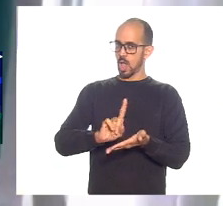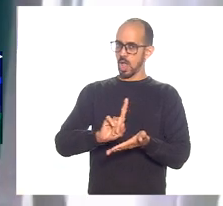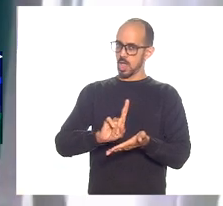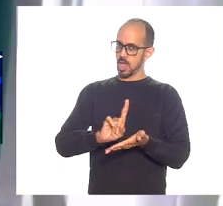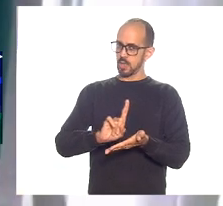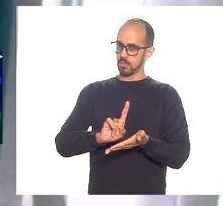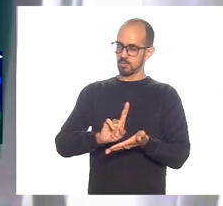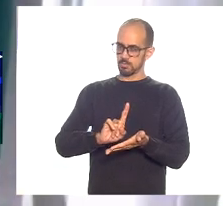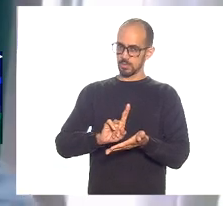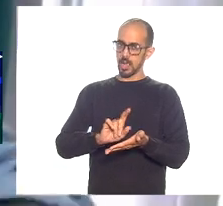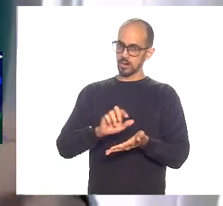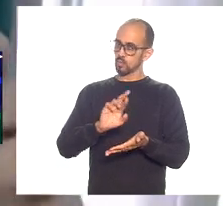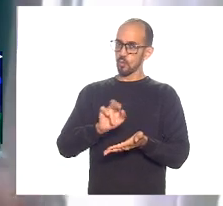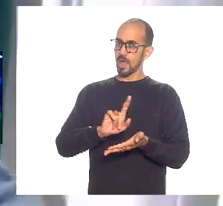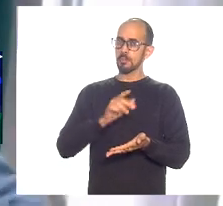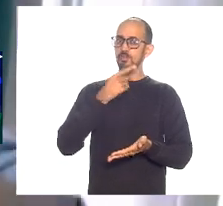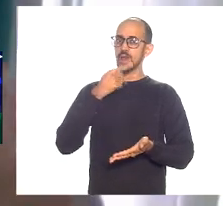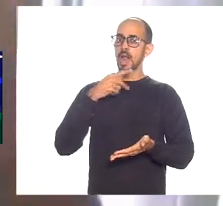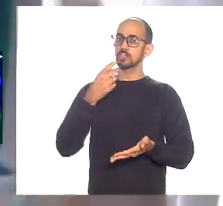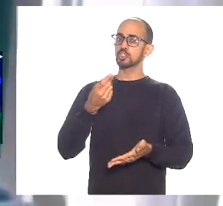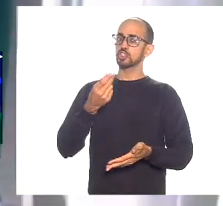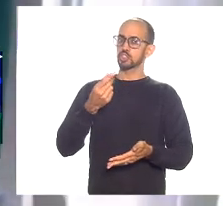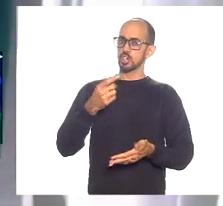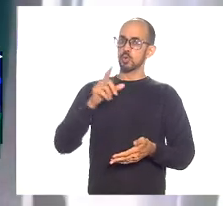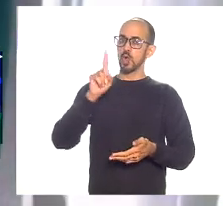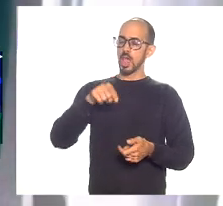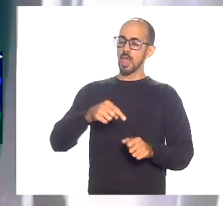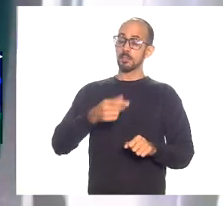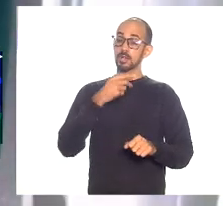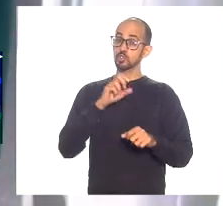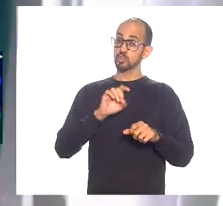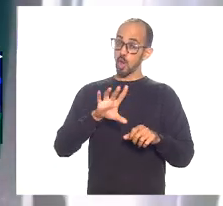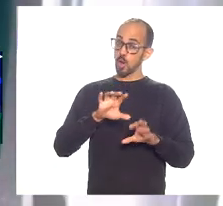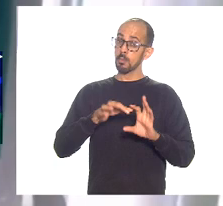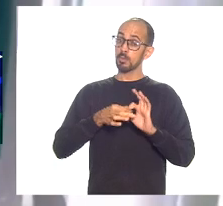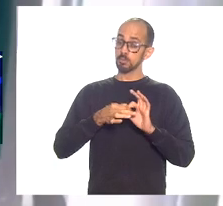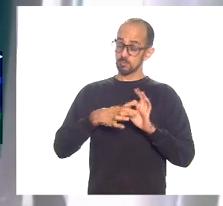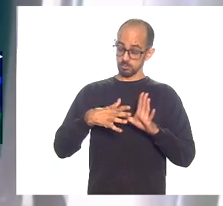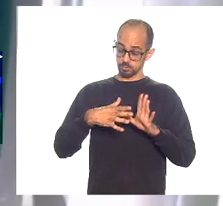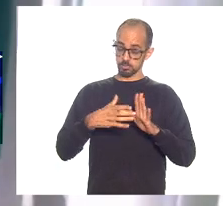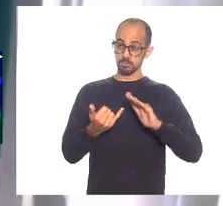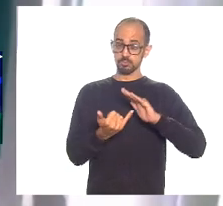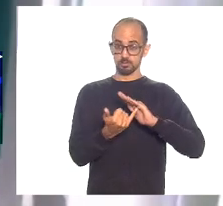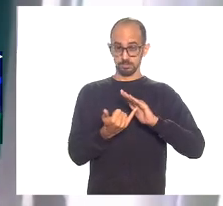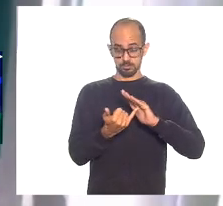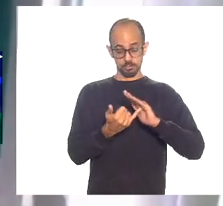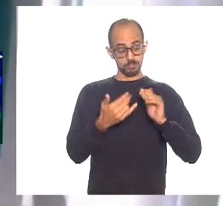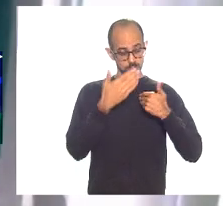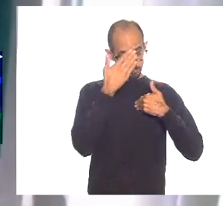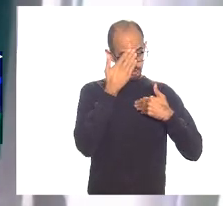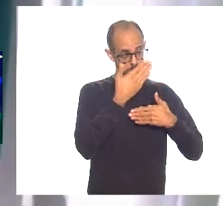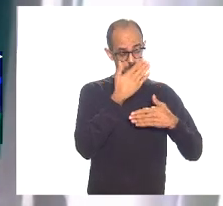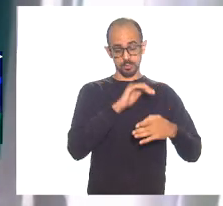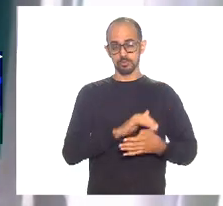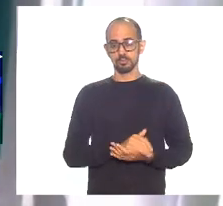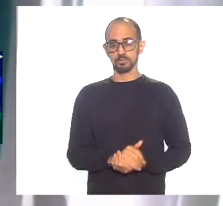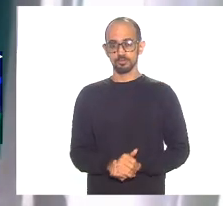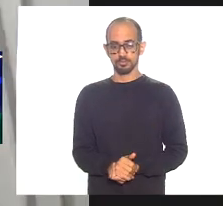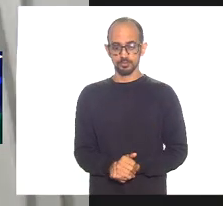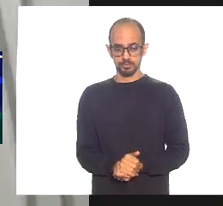não é para isso né para tratar de dinheiro é para tratar da perspectiva de uma cooperação institucional apenas descobri